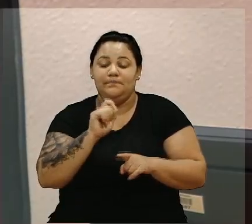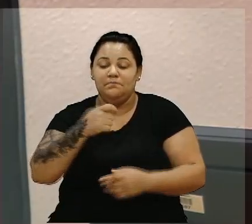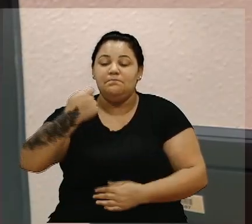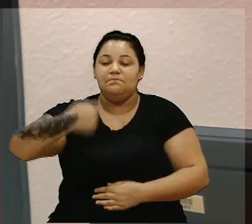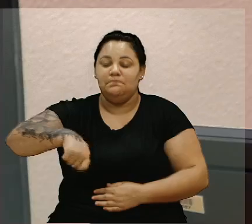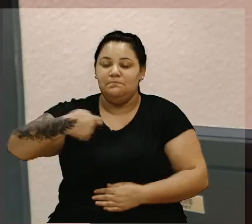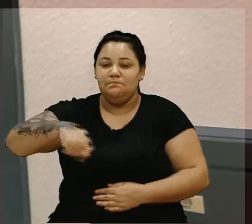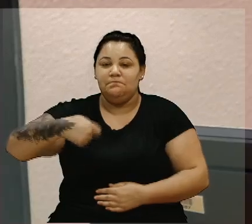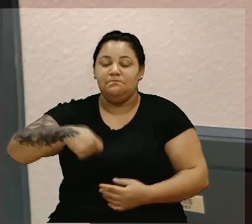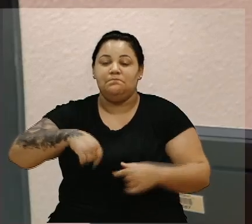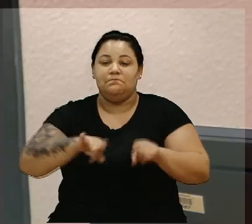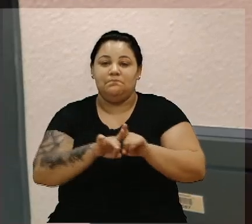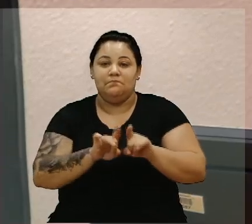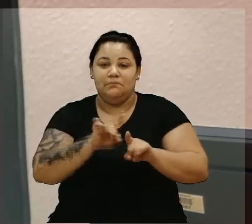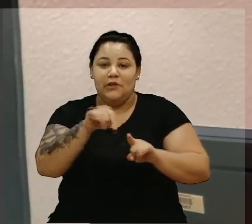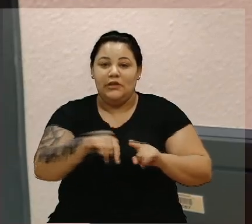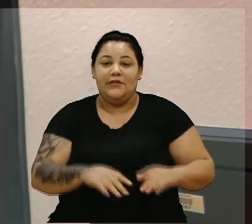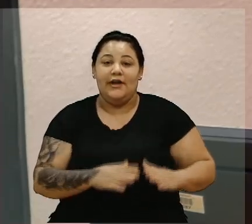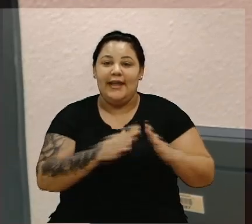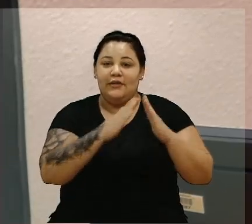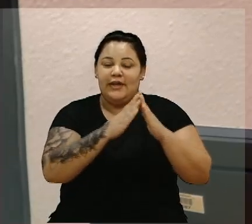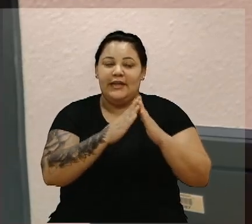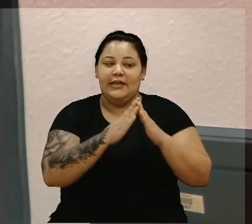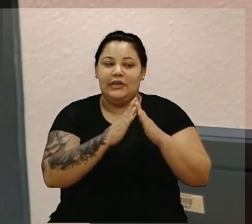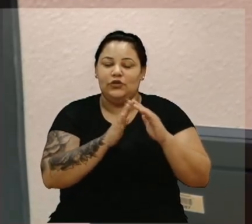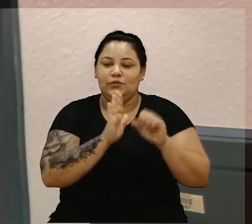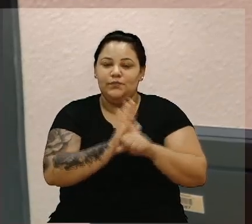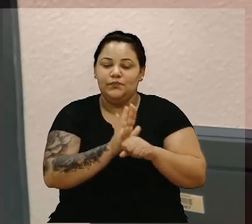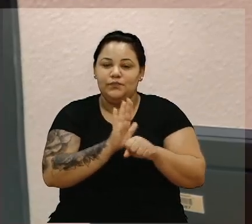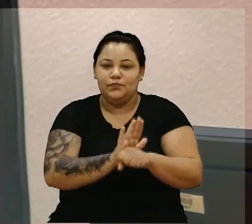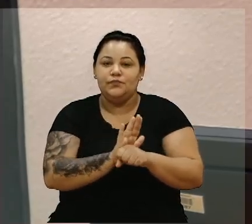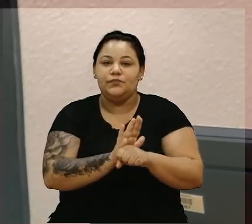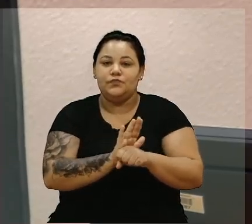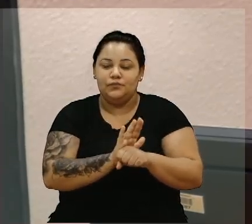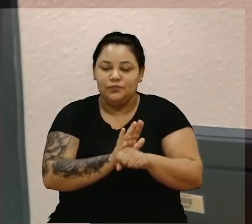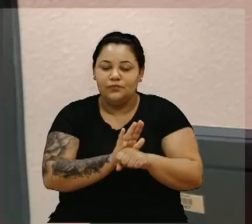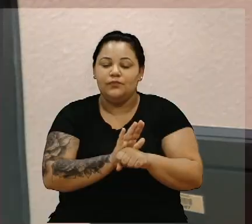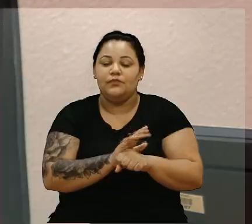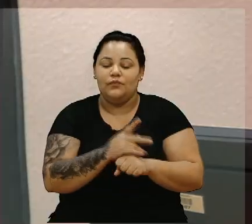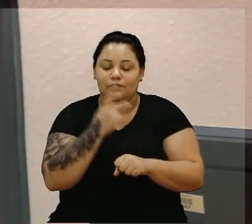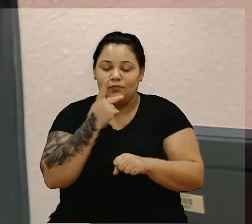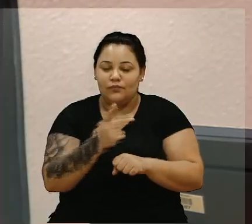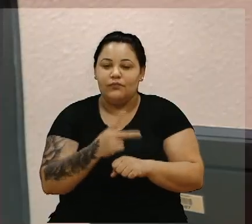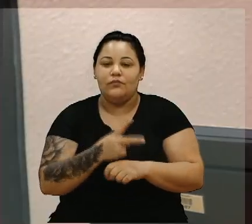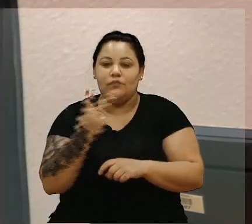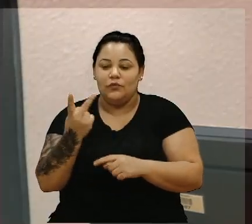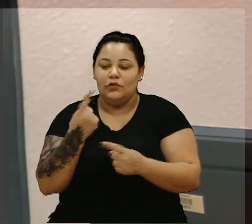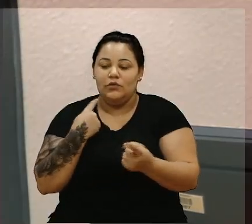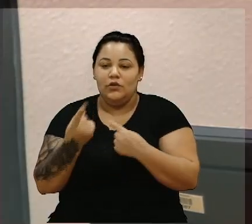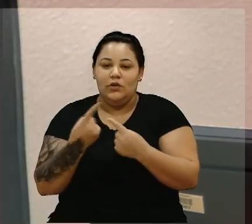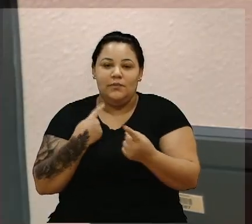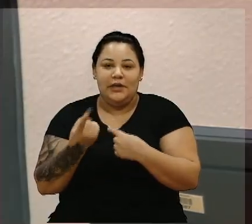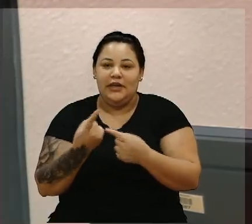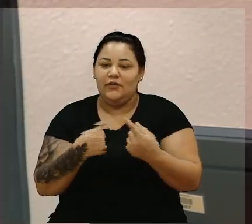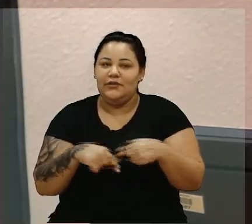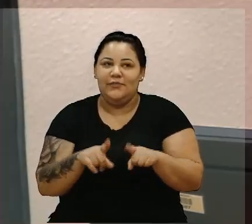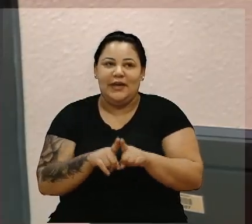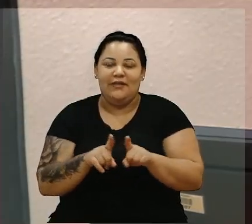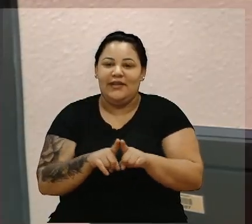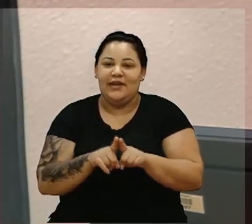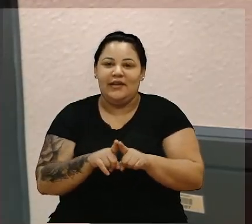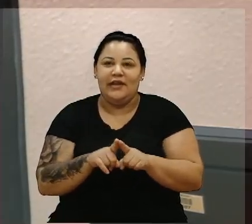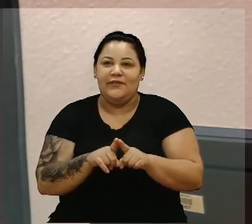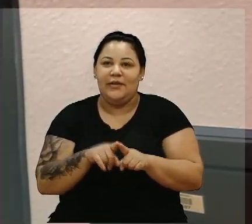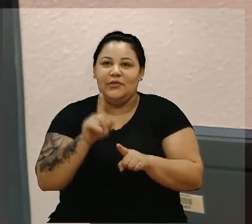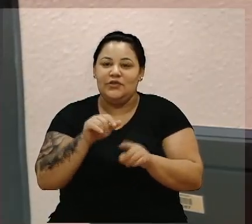precisa que essa casa nos ajude é levantar os 2 debates fundamentais, né? Que é uma frente parlamentar